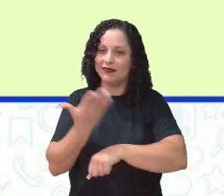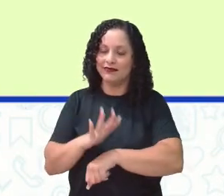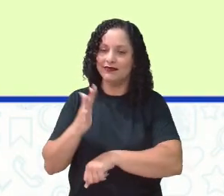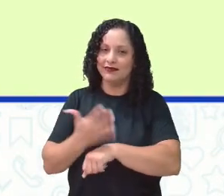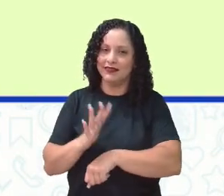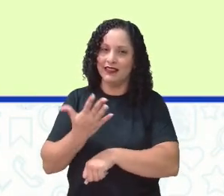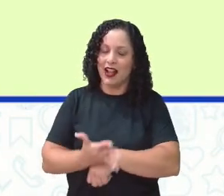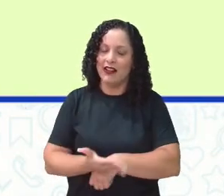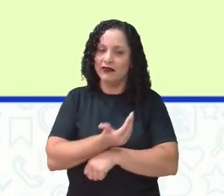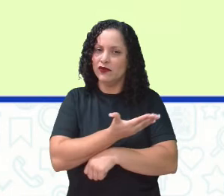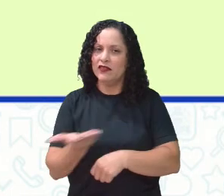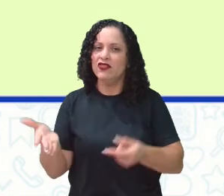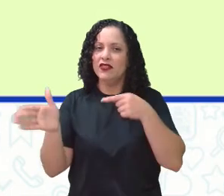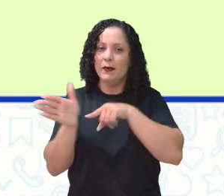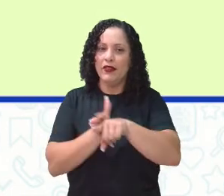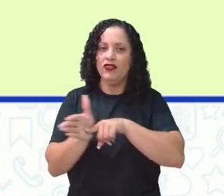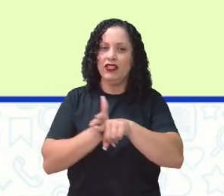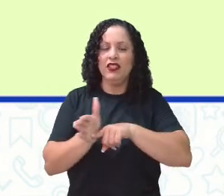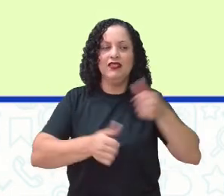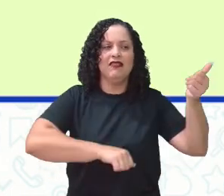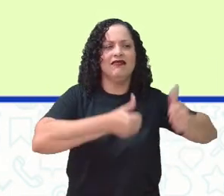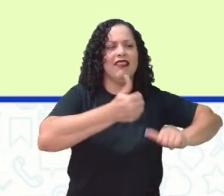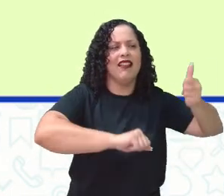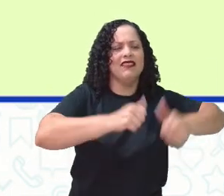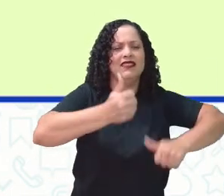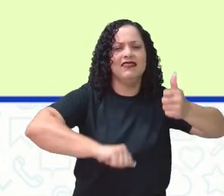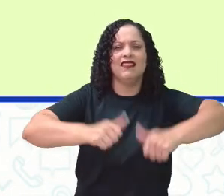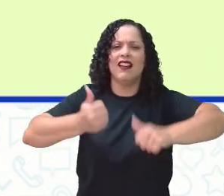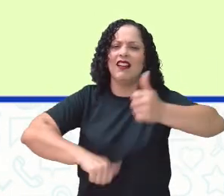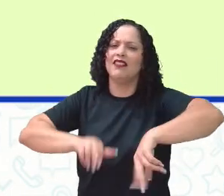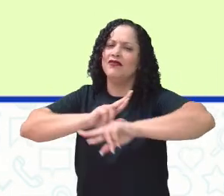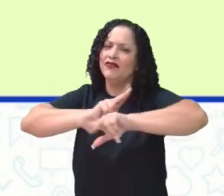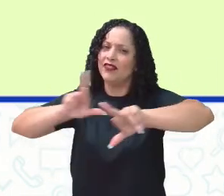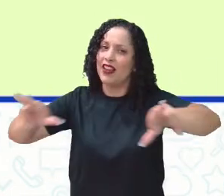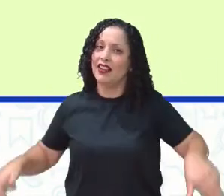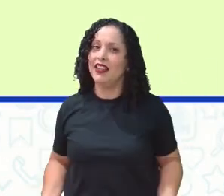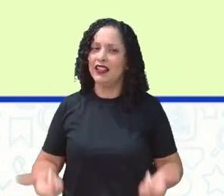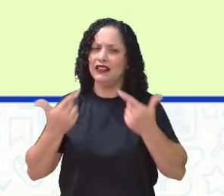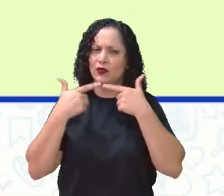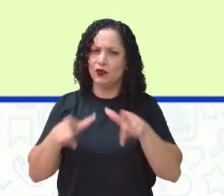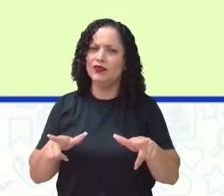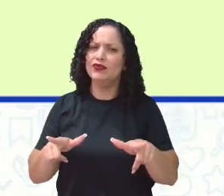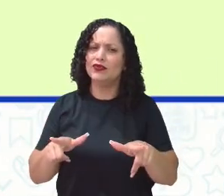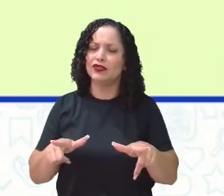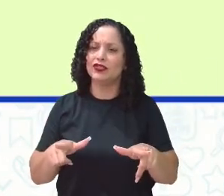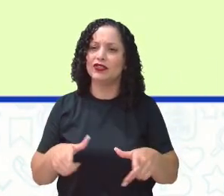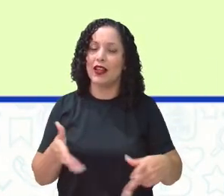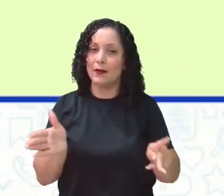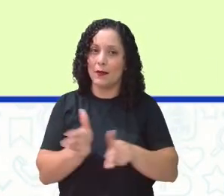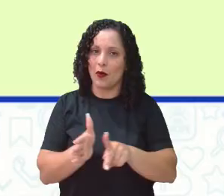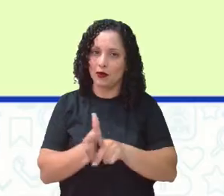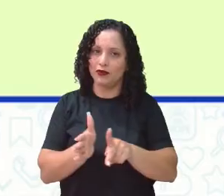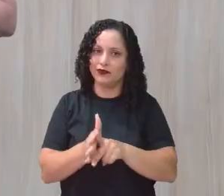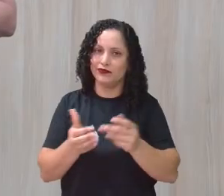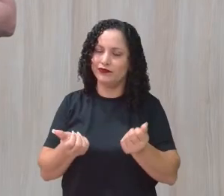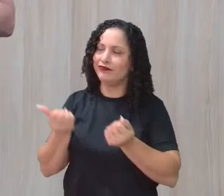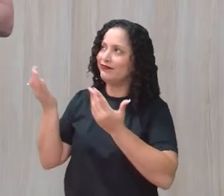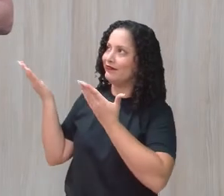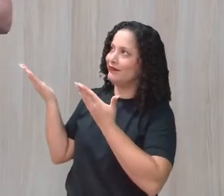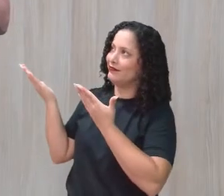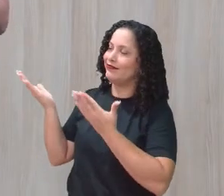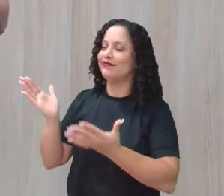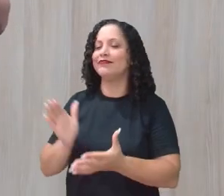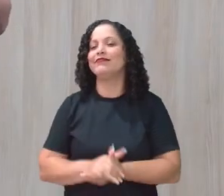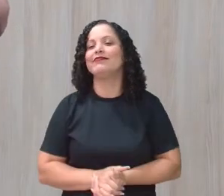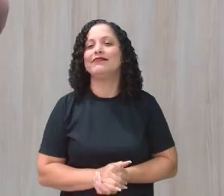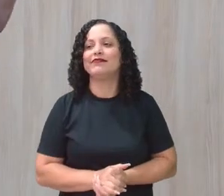conhecimento. Pesquisa, analisa outras tirinhas, revisando esses elementos linguísticos que foram apresentados aqui, não é, pessoal?